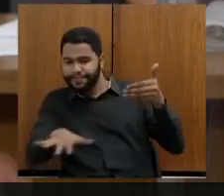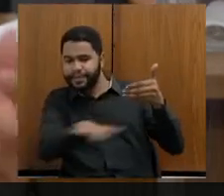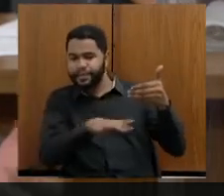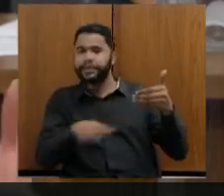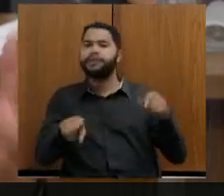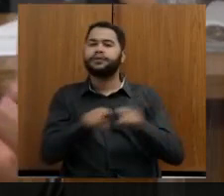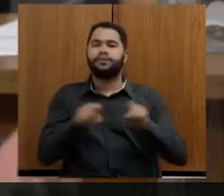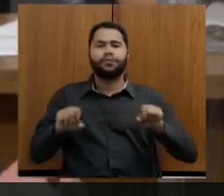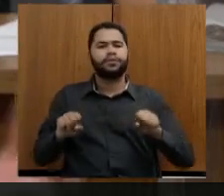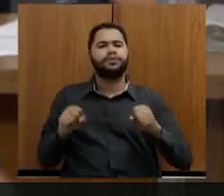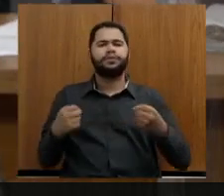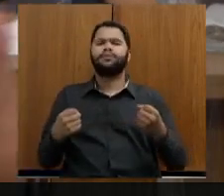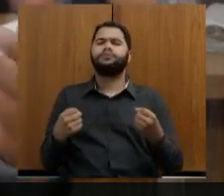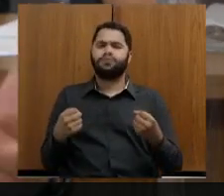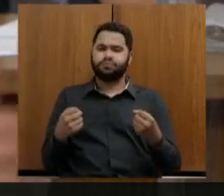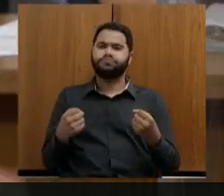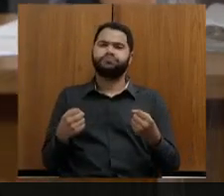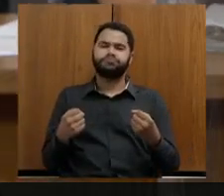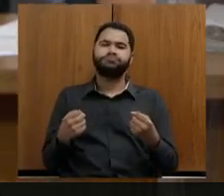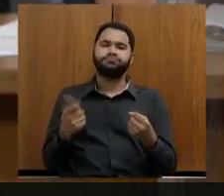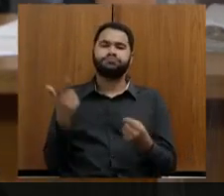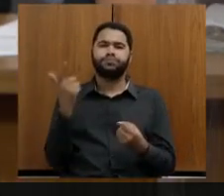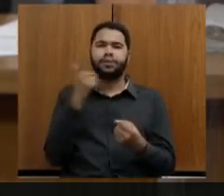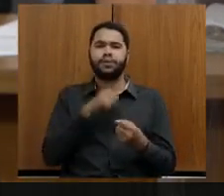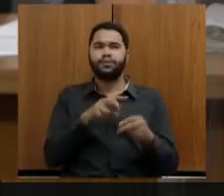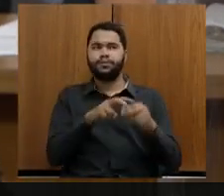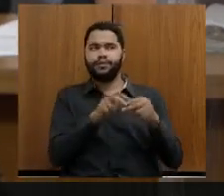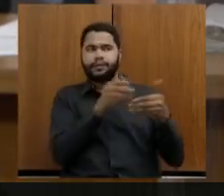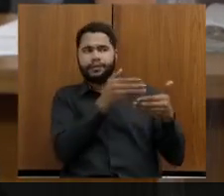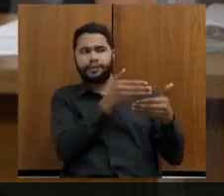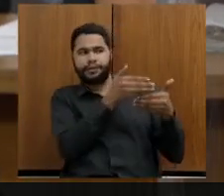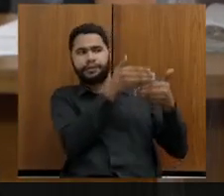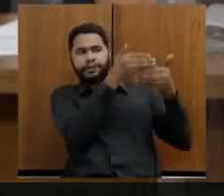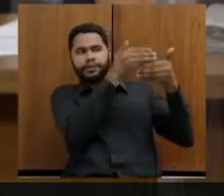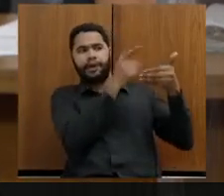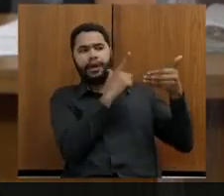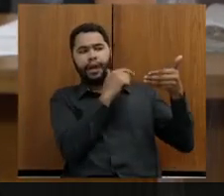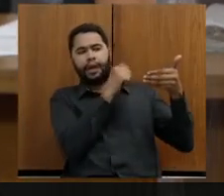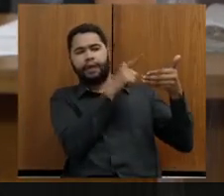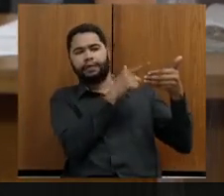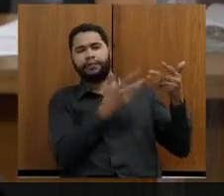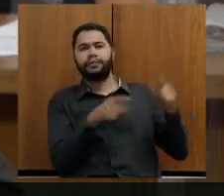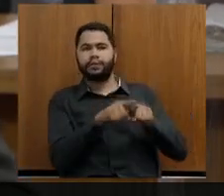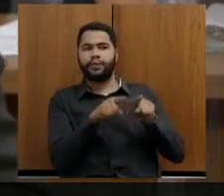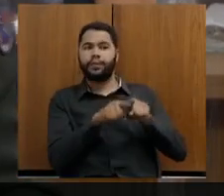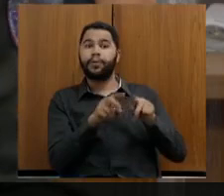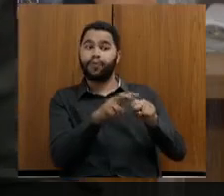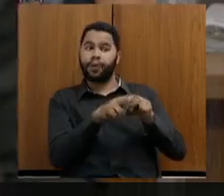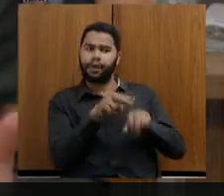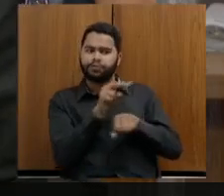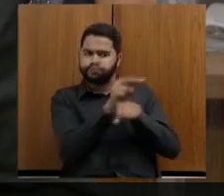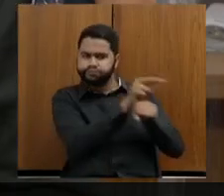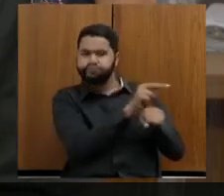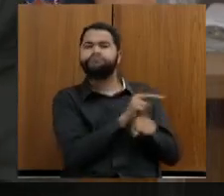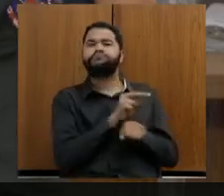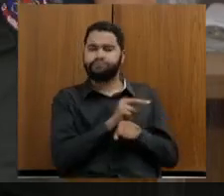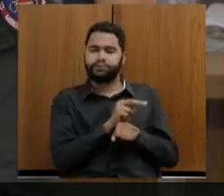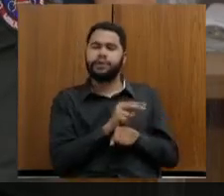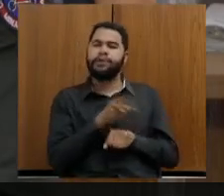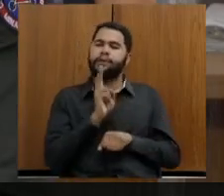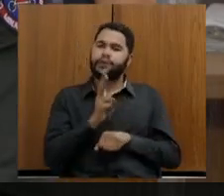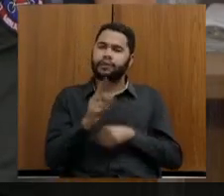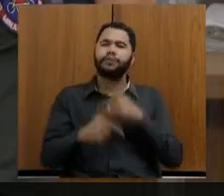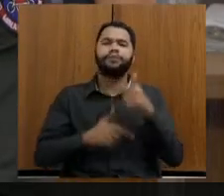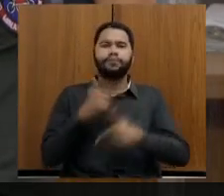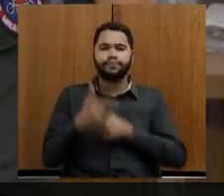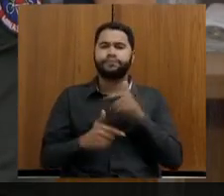tenha essa segurança subjetiva em razão da presença de órgão de resposta e de fiscalização então nós temos